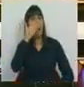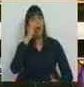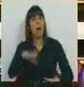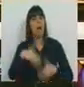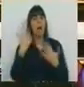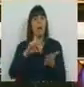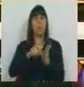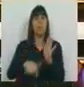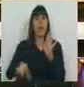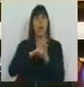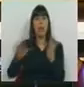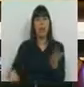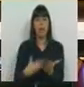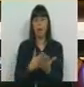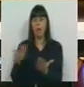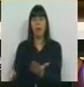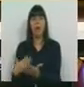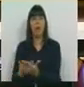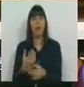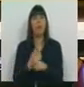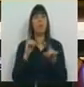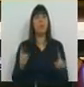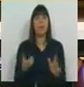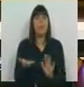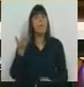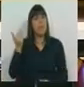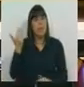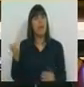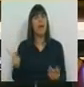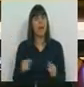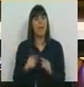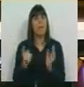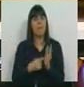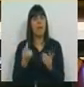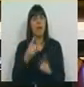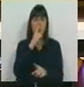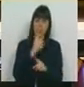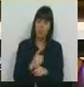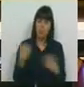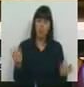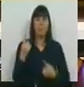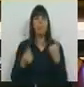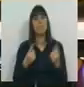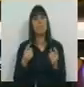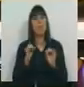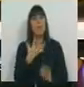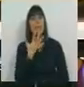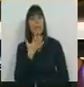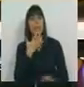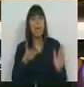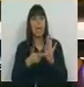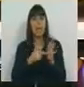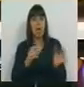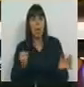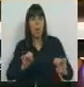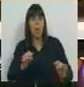de projetos de lei a apresentar, na medida em que padecem de, ao mesmo tempo, de alguma falta de rigor